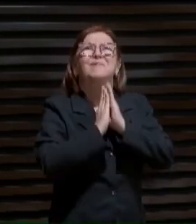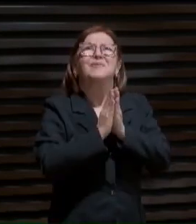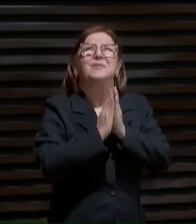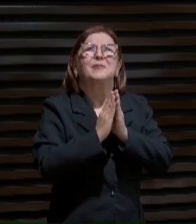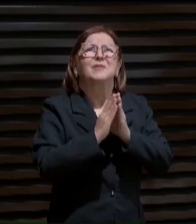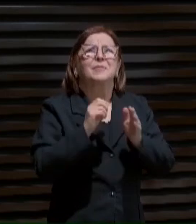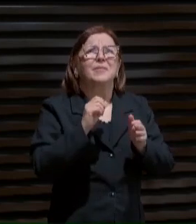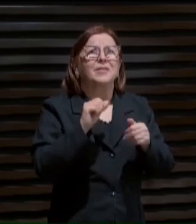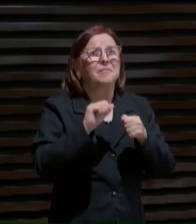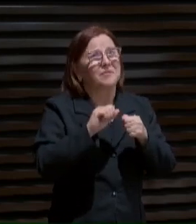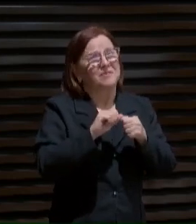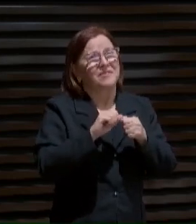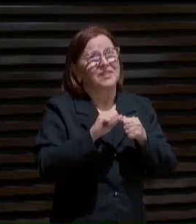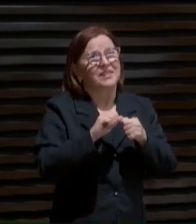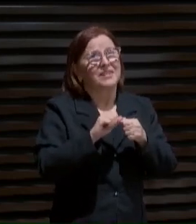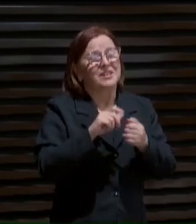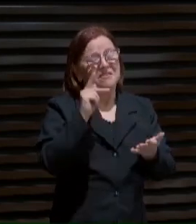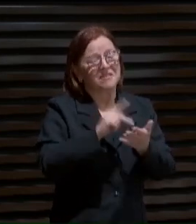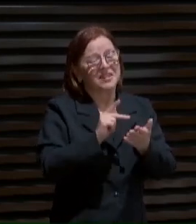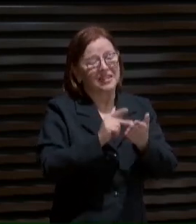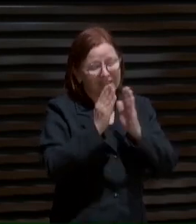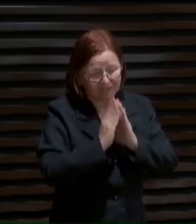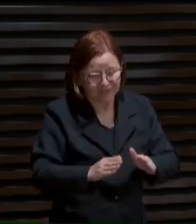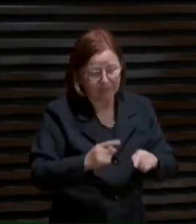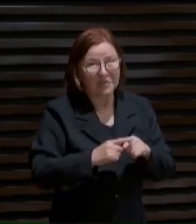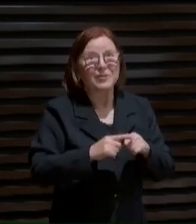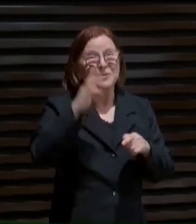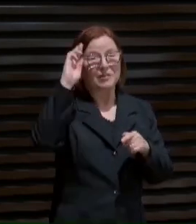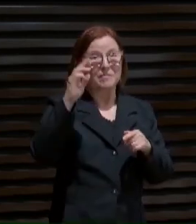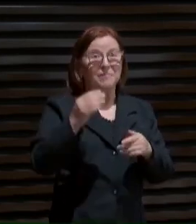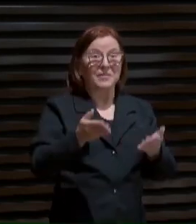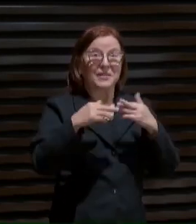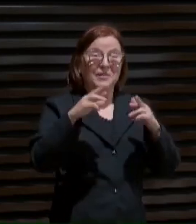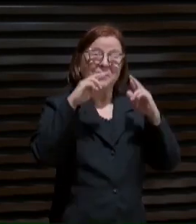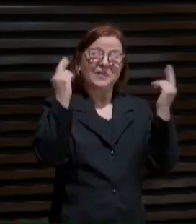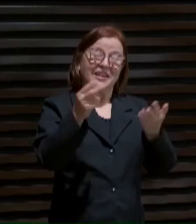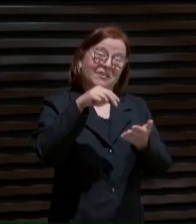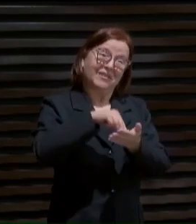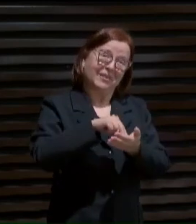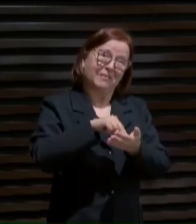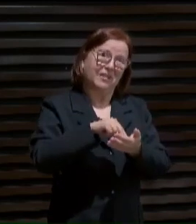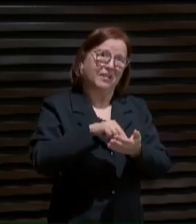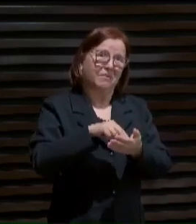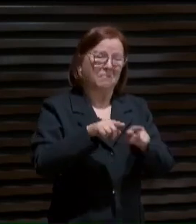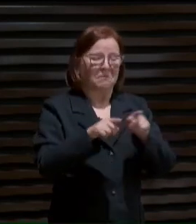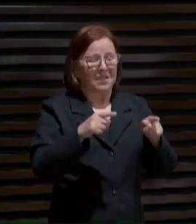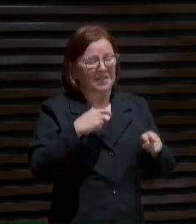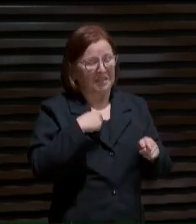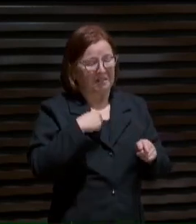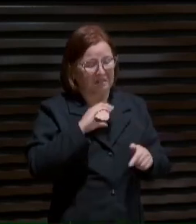verdadeiro adorador porque o Senhor me deu algo que é inabalável e eu estou confiando no mundo que é abalável